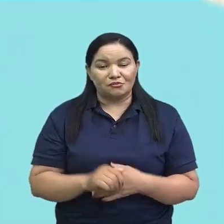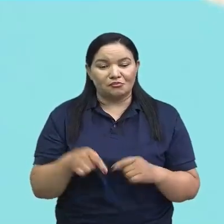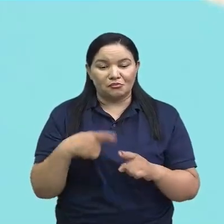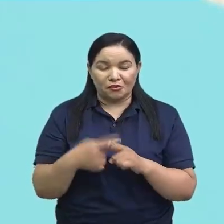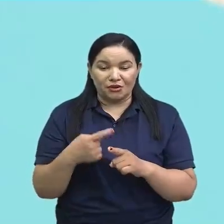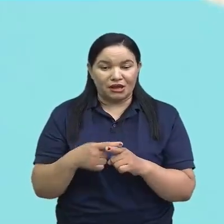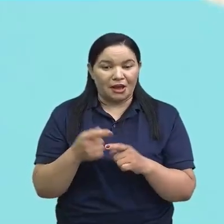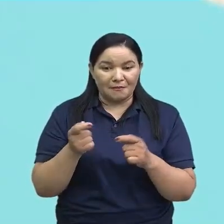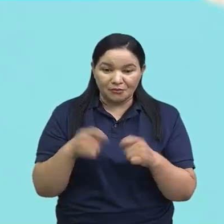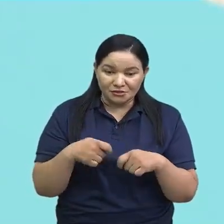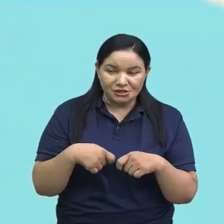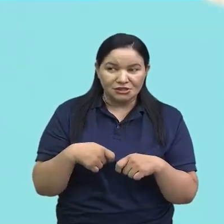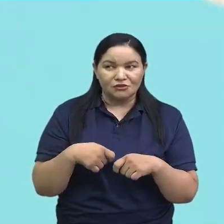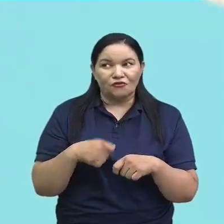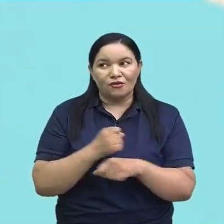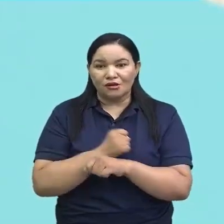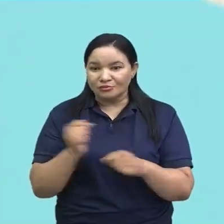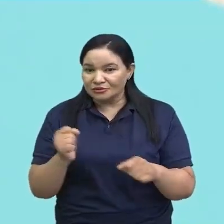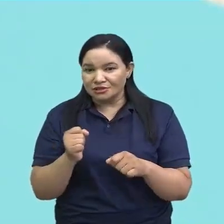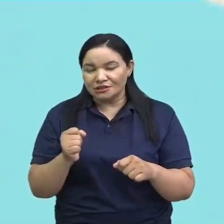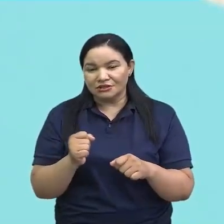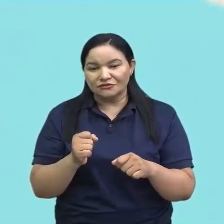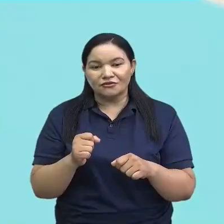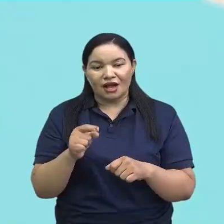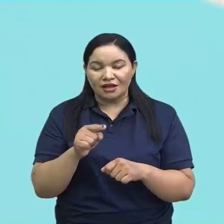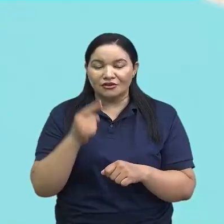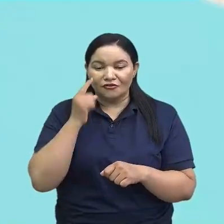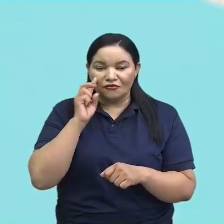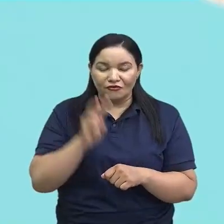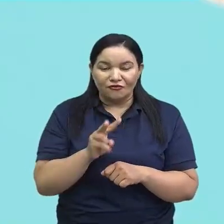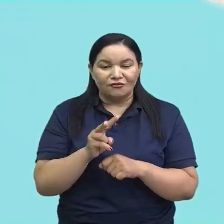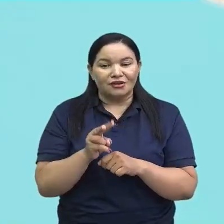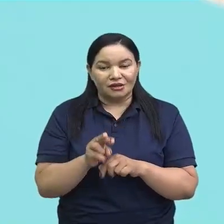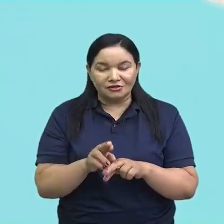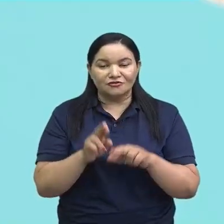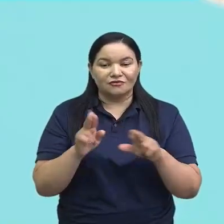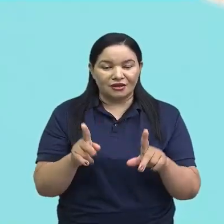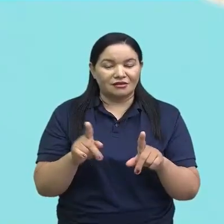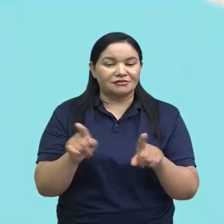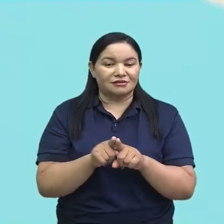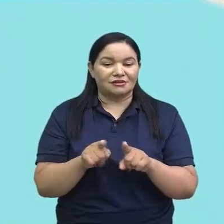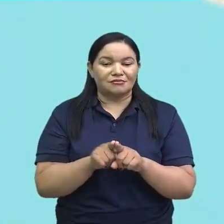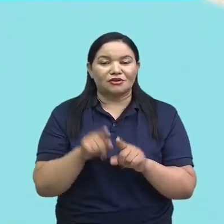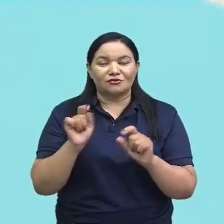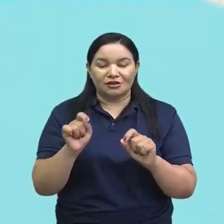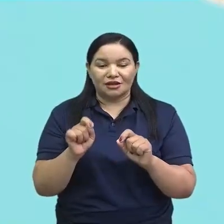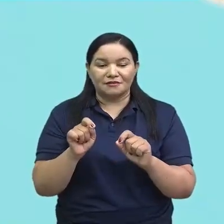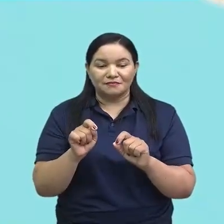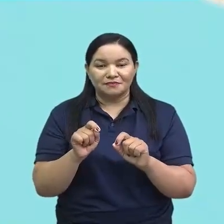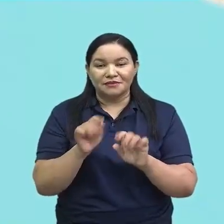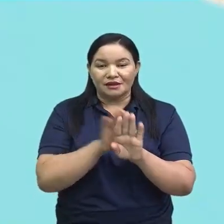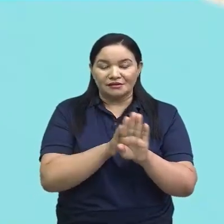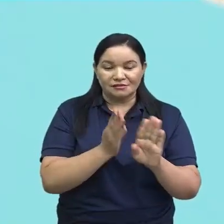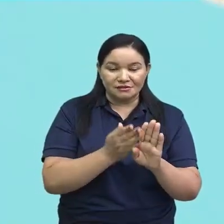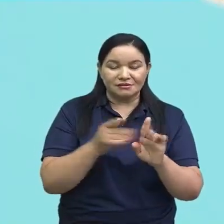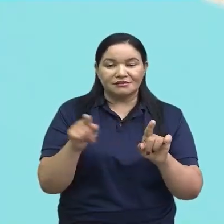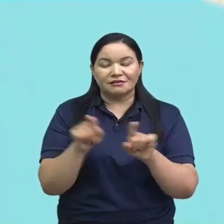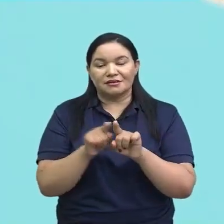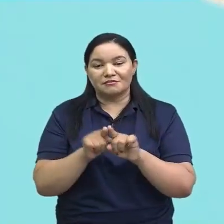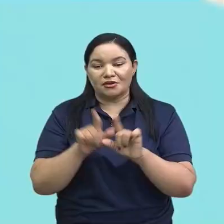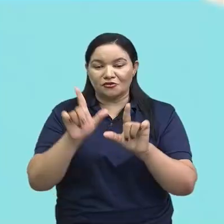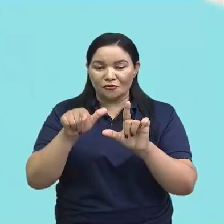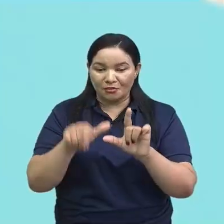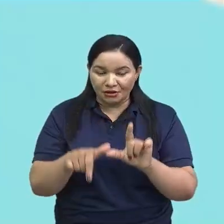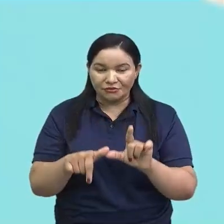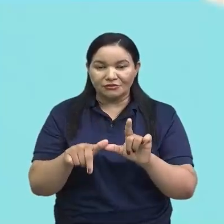do que é possível e o que não é possível, a gente consegue diferenciar exatamente antítese e paradoxo. Percebe